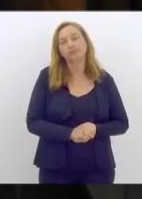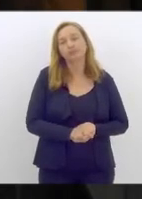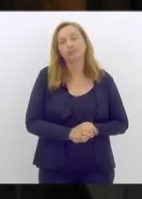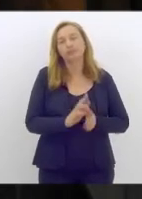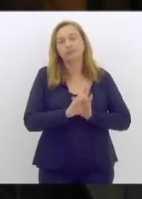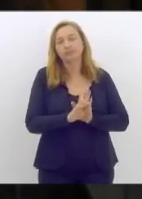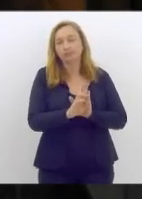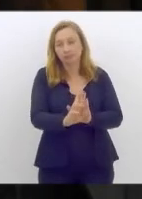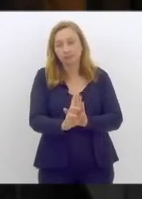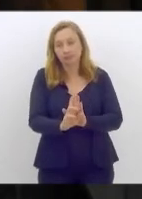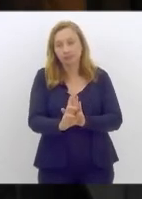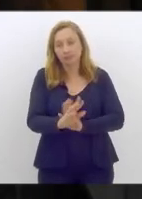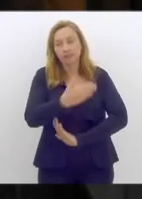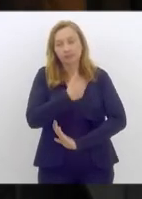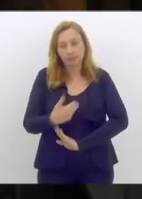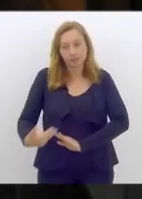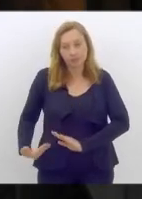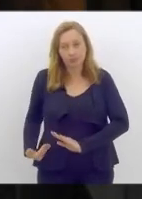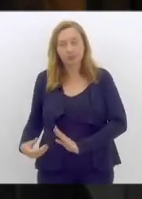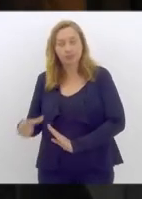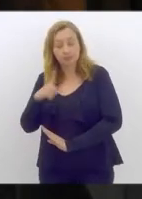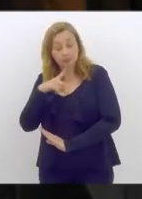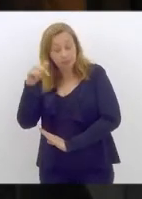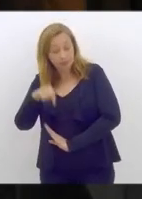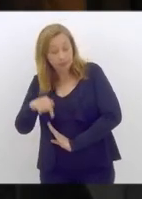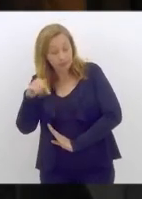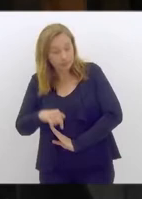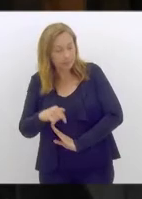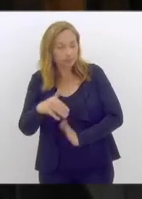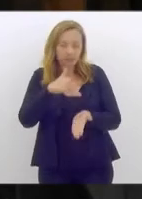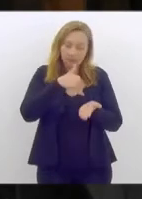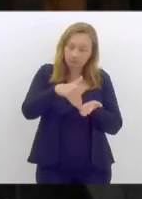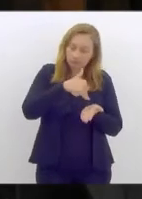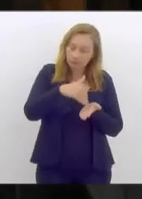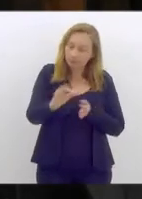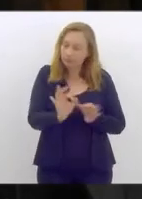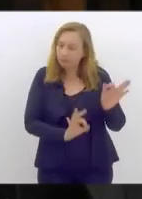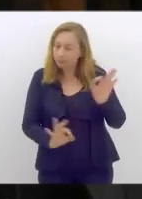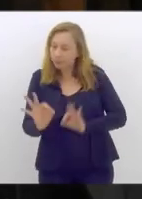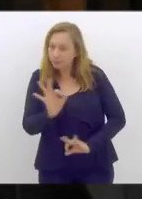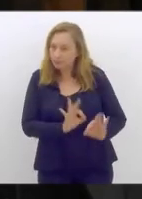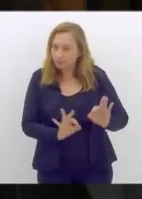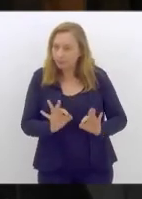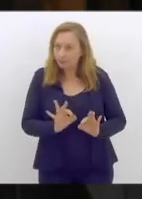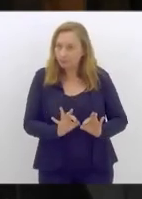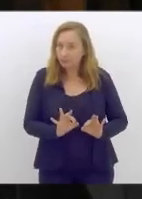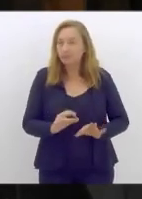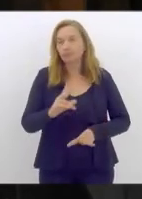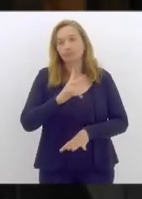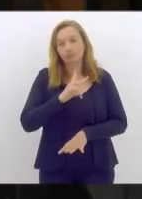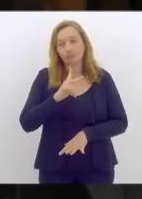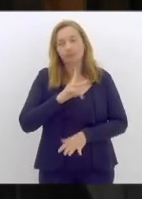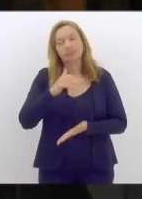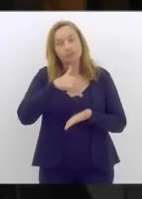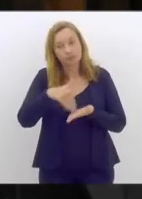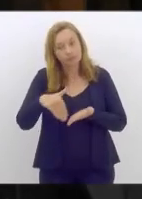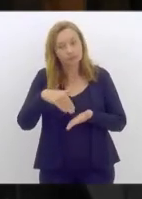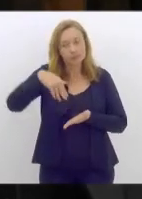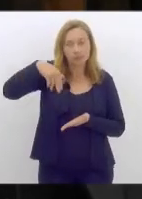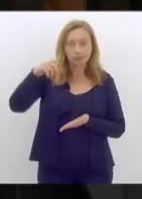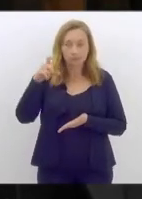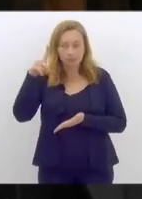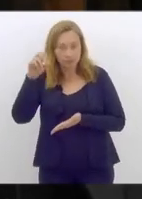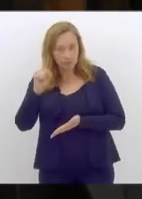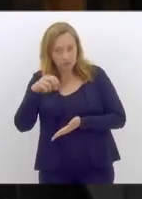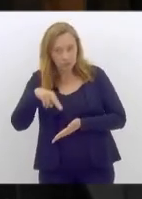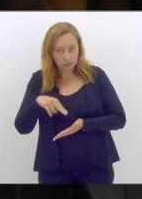representantes do governo que aqui estiveram da secretaria de planejamento o próprio secretário Nelson